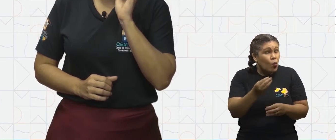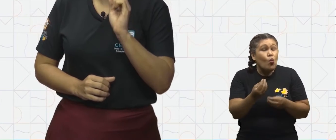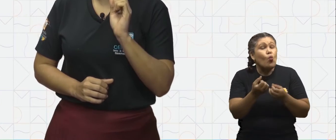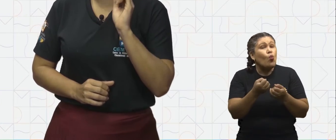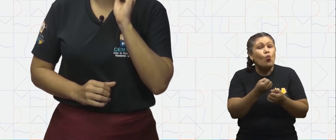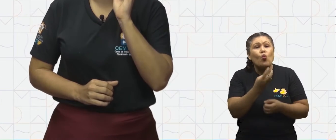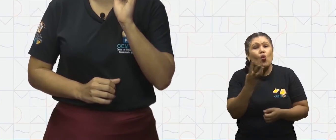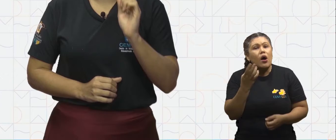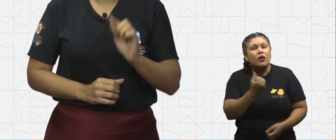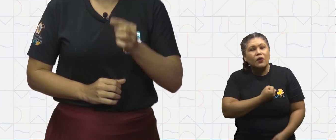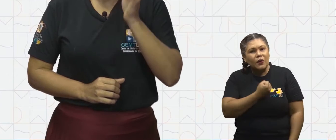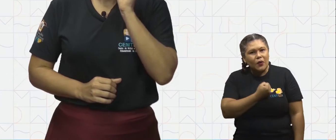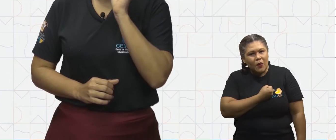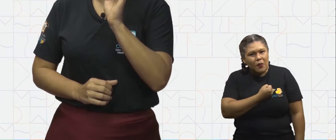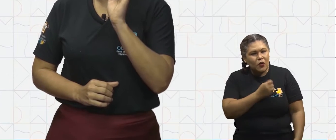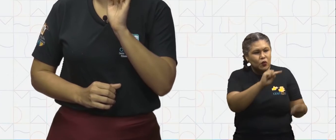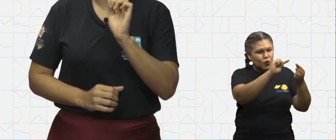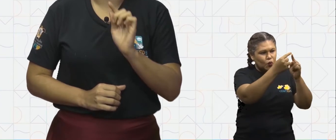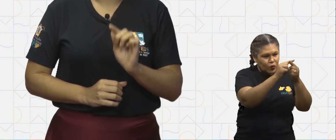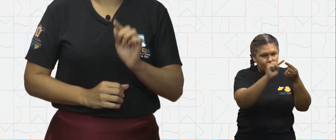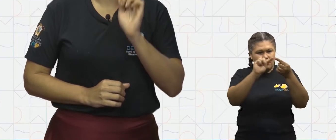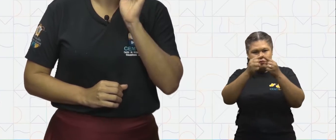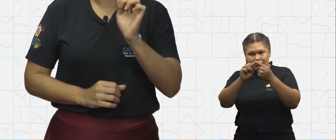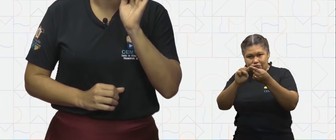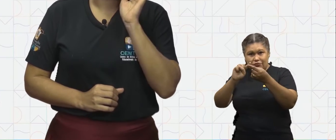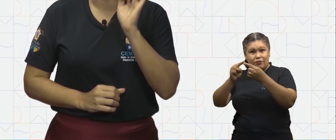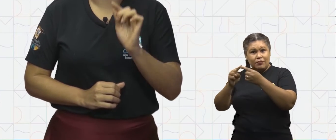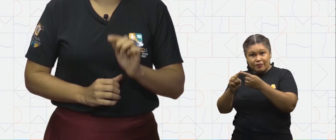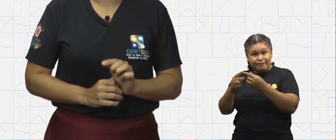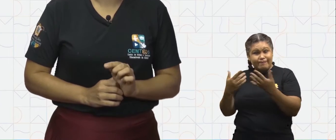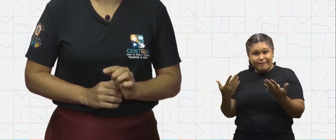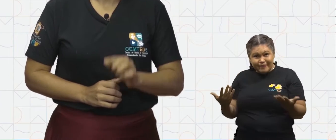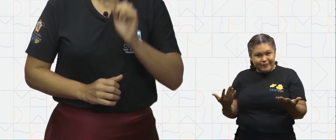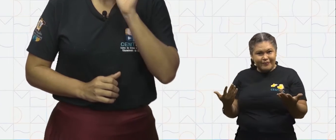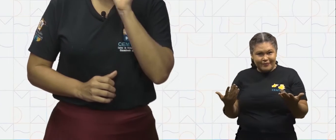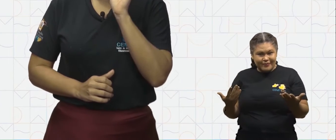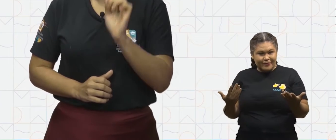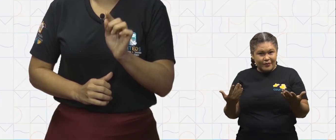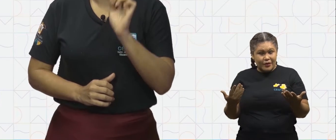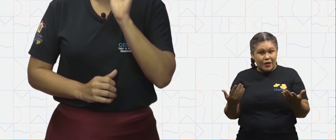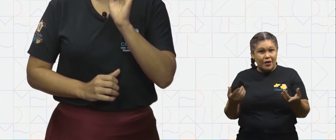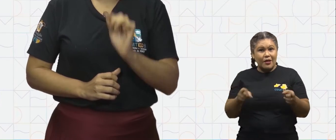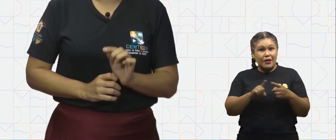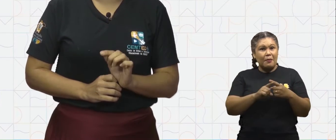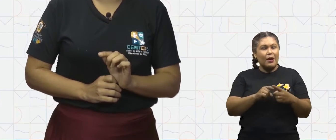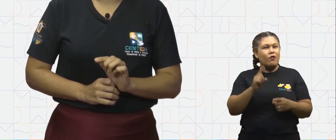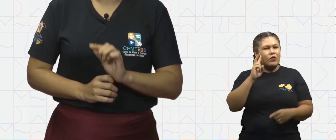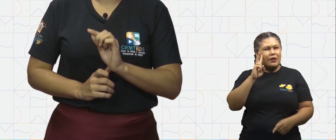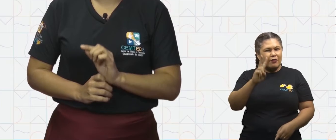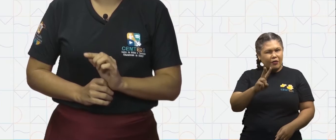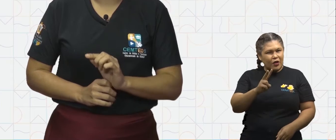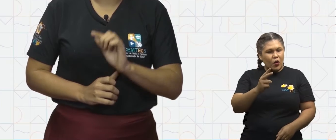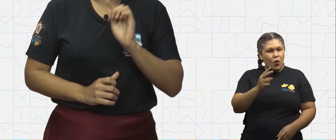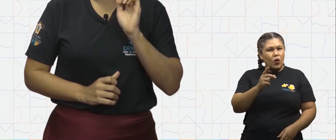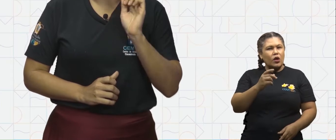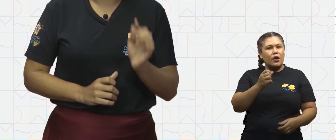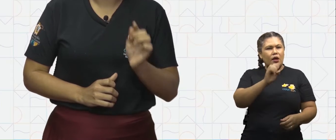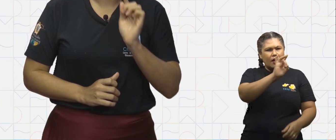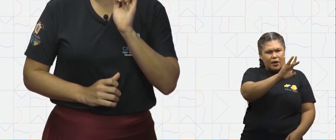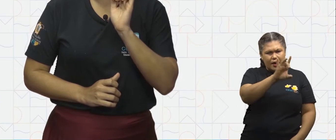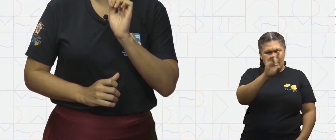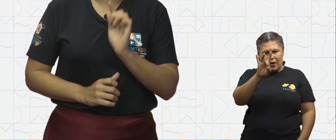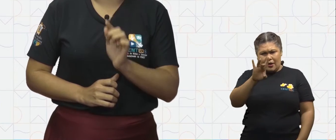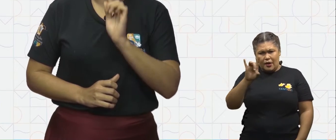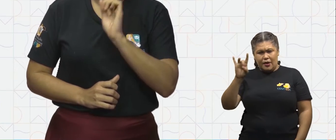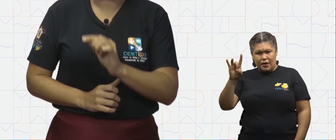novas combinações diferentes com números. E o valor dos números mudou de